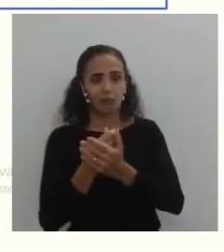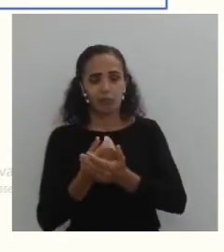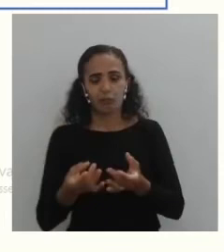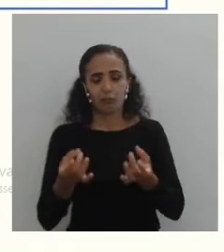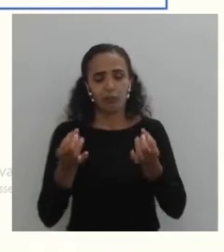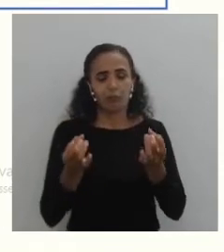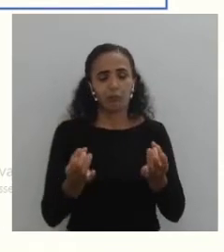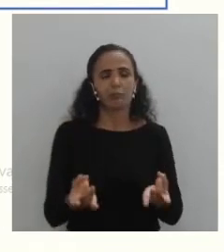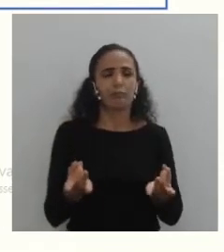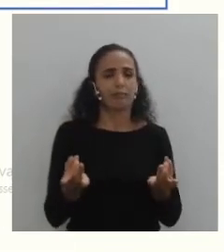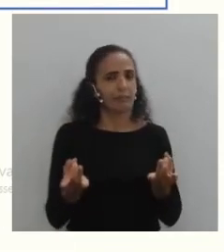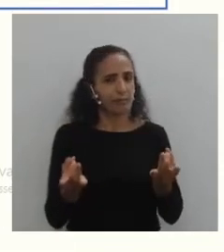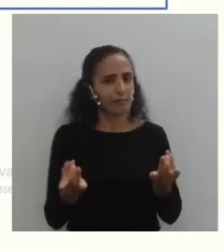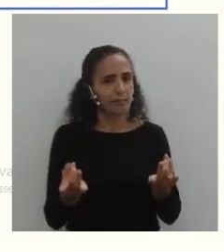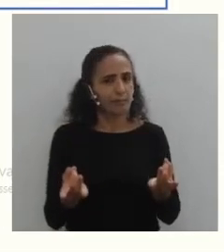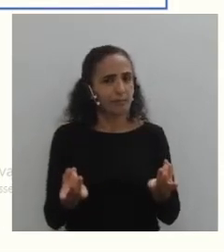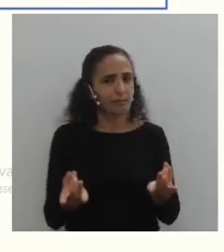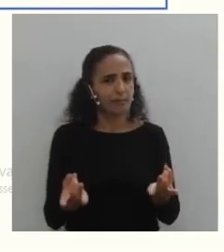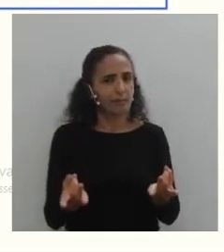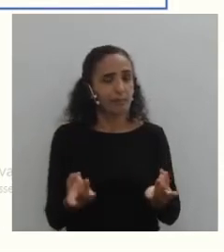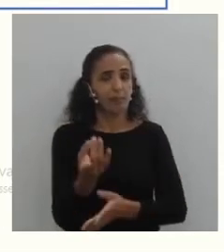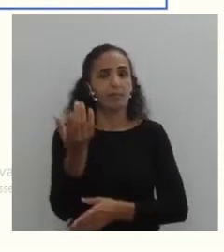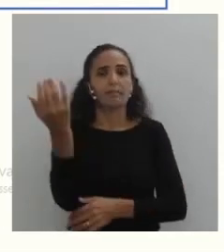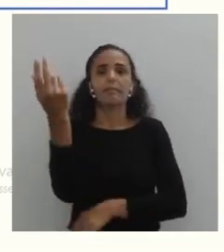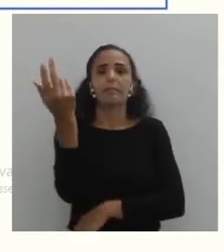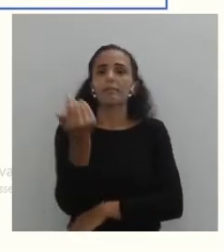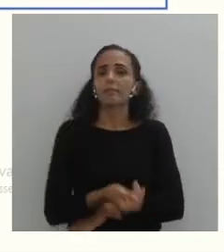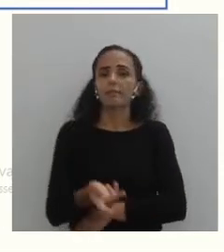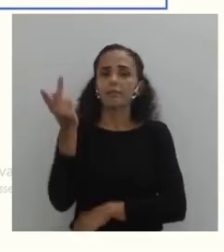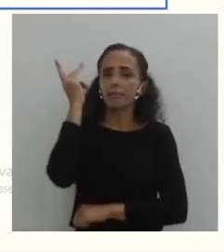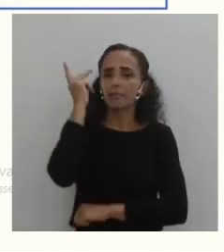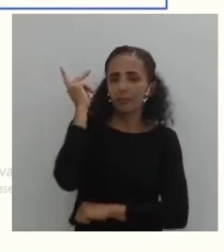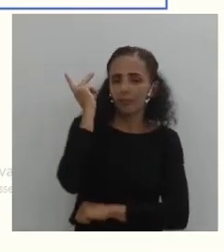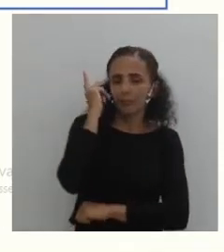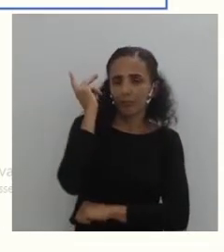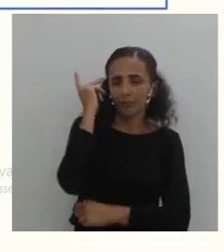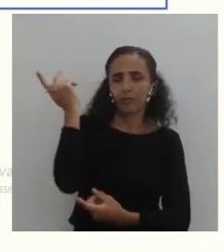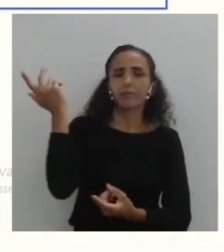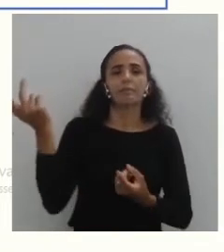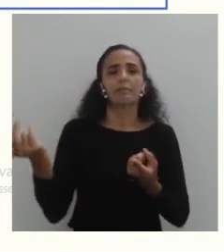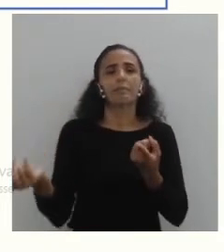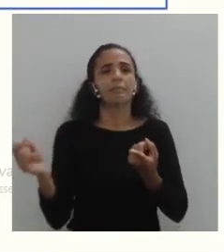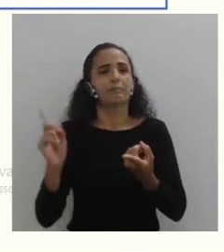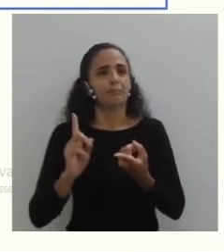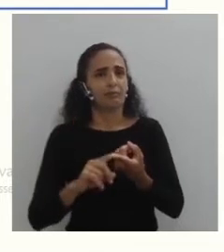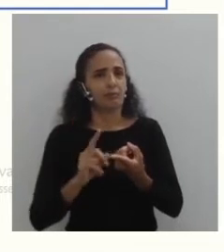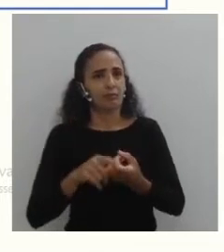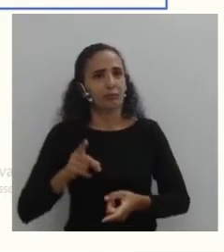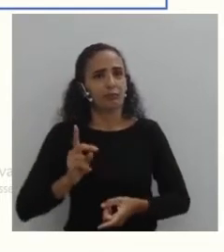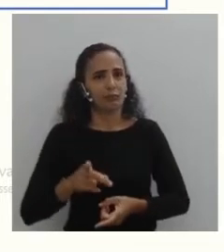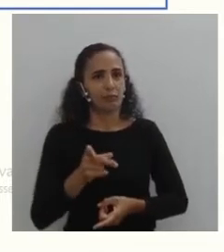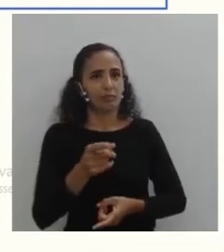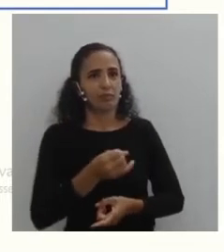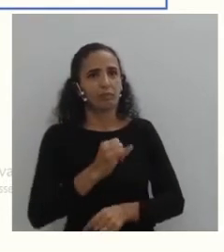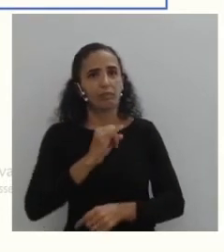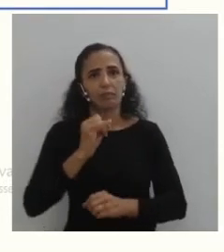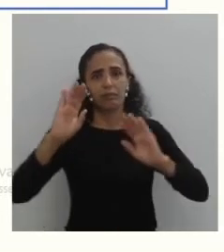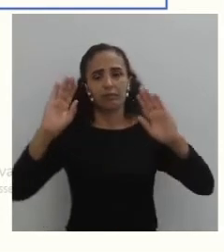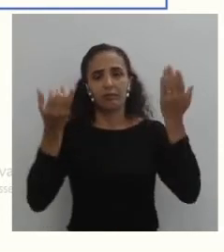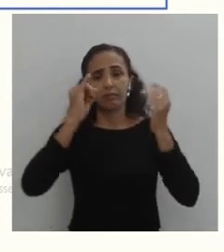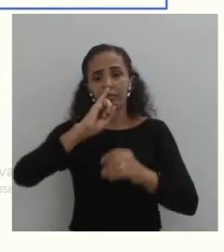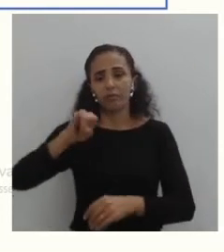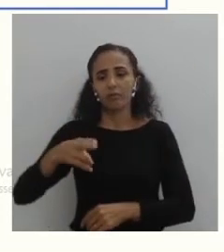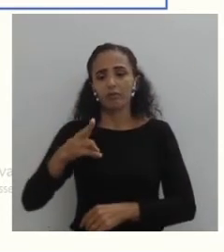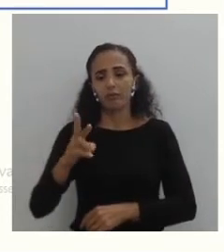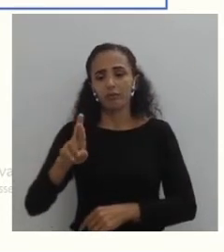olha, uma celebração budista em São Paulo, capital. Nós temos ainda a festa da